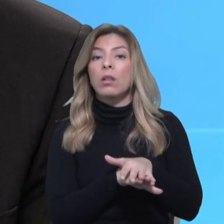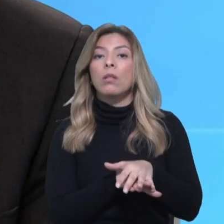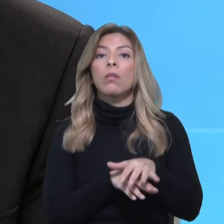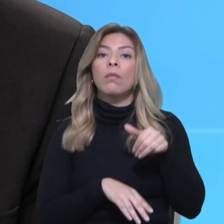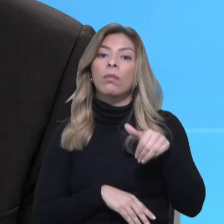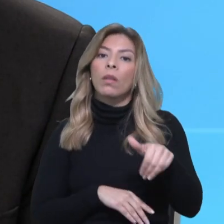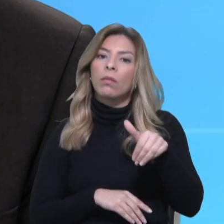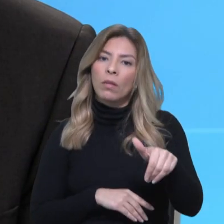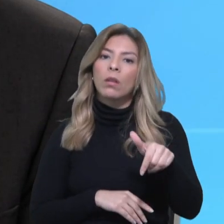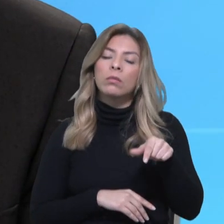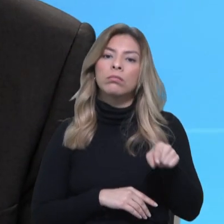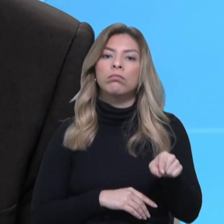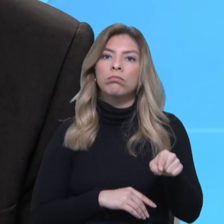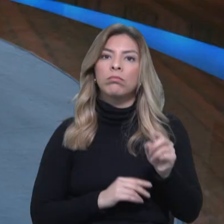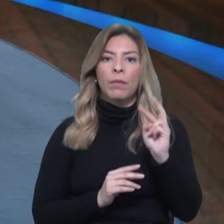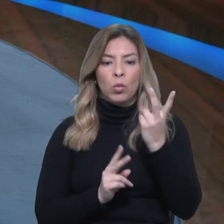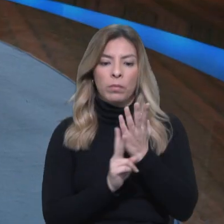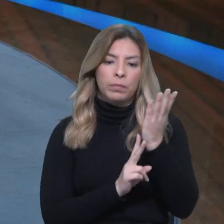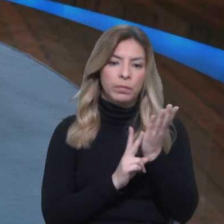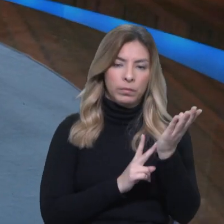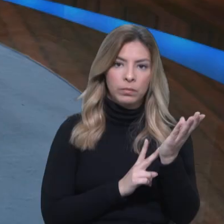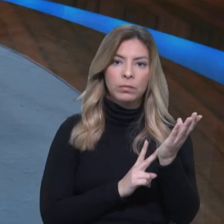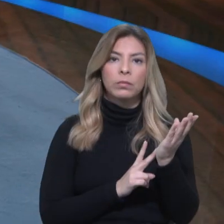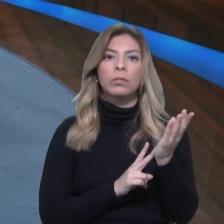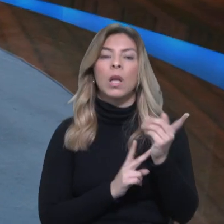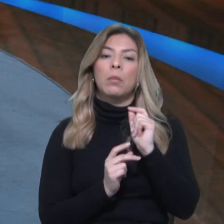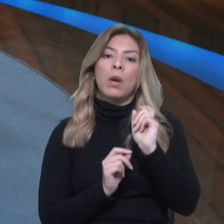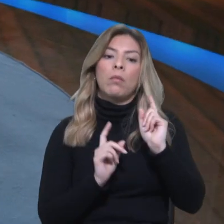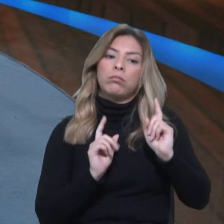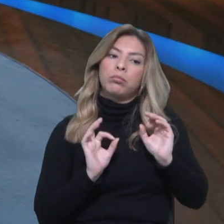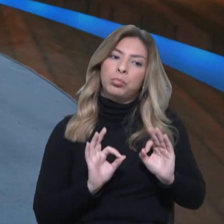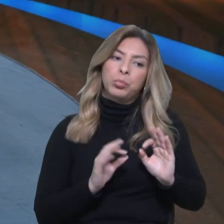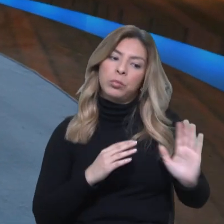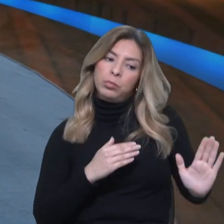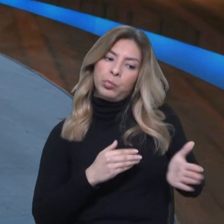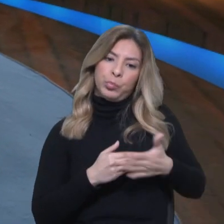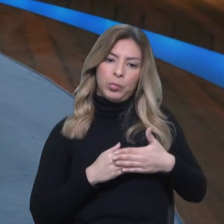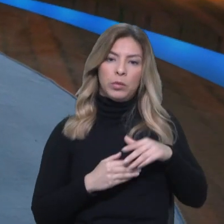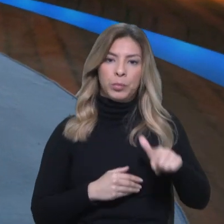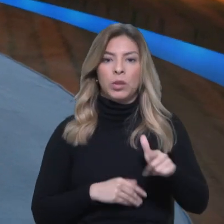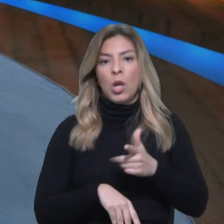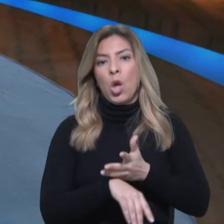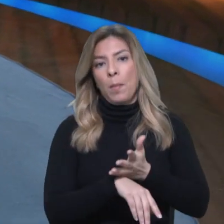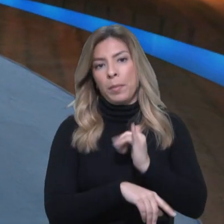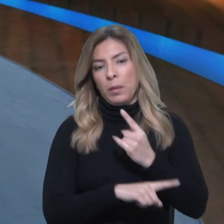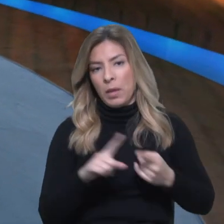teremos mais 2 conferências e o encerramento às 12h30. Portanto,